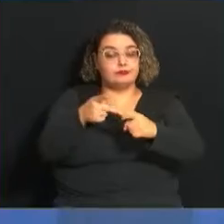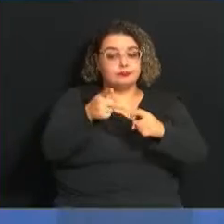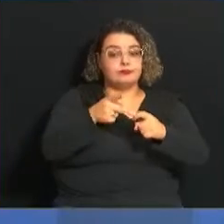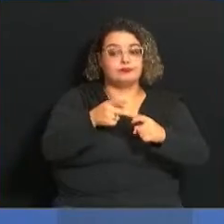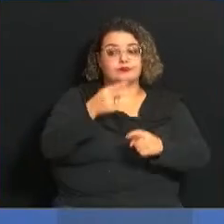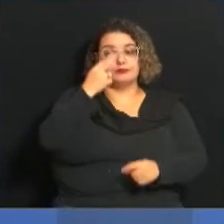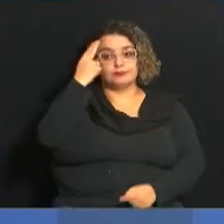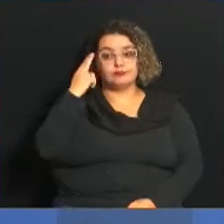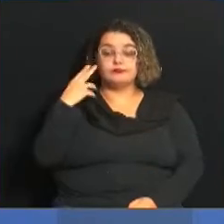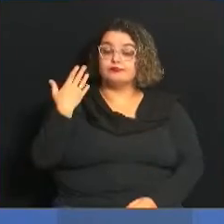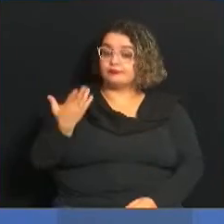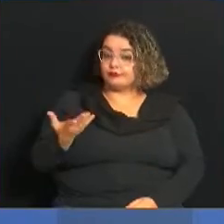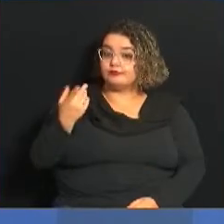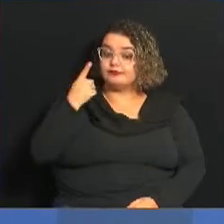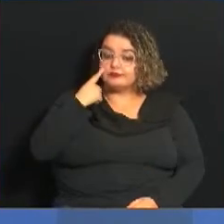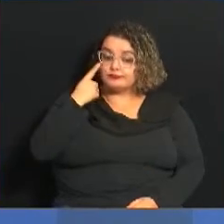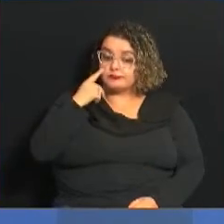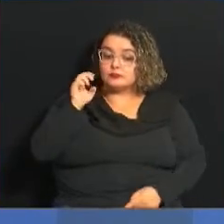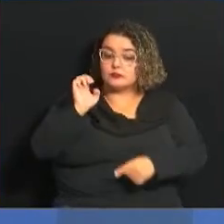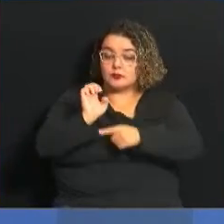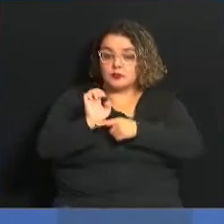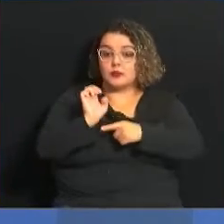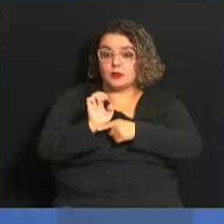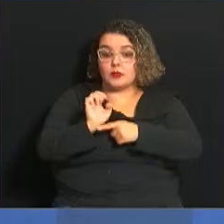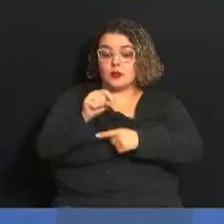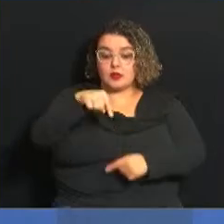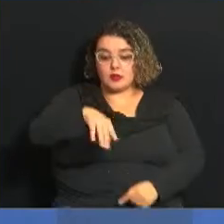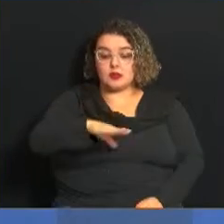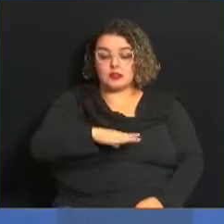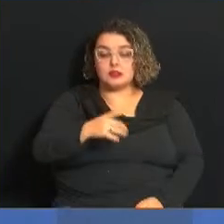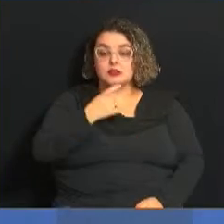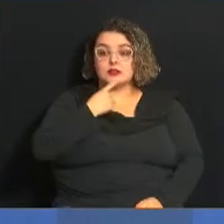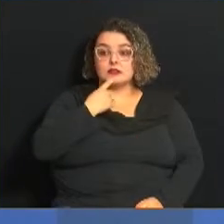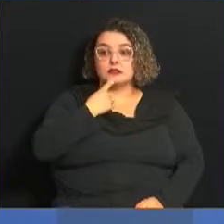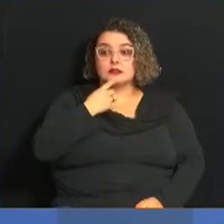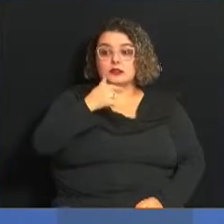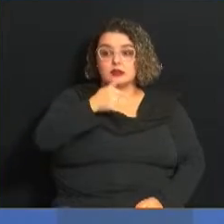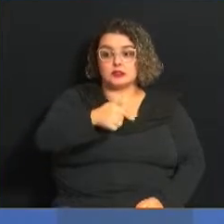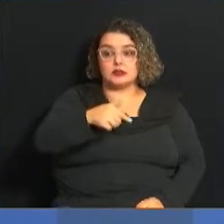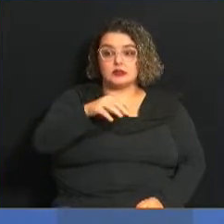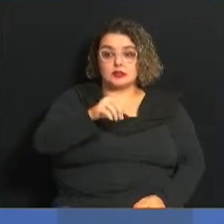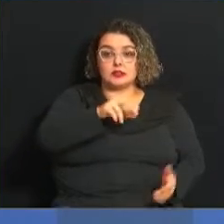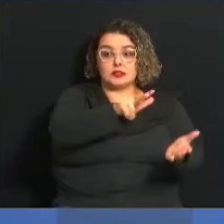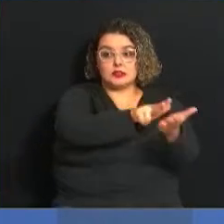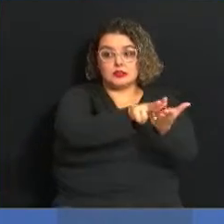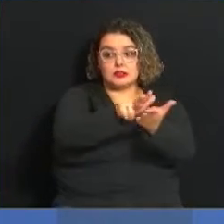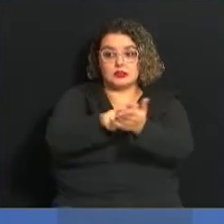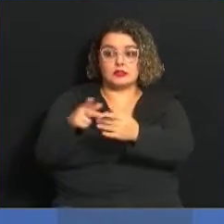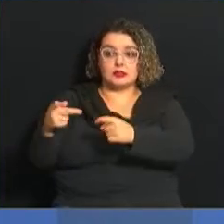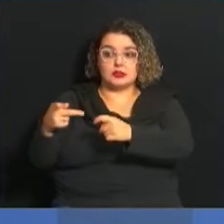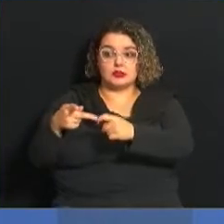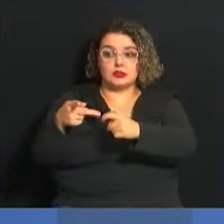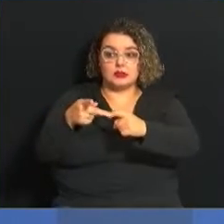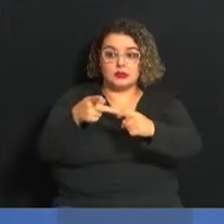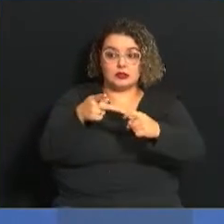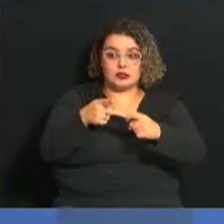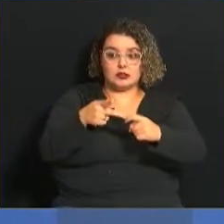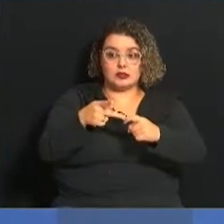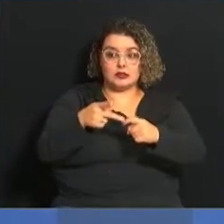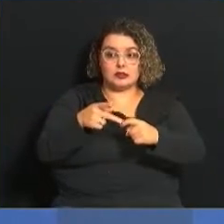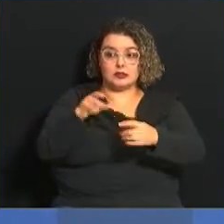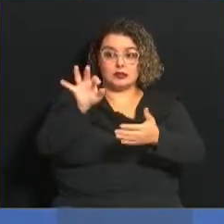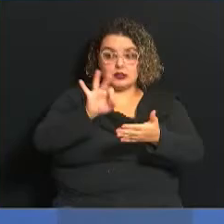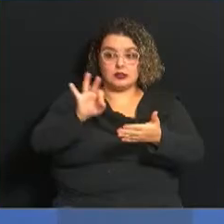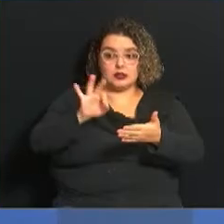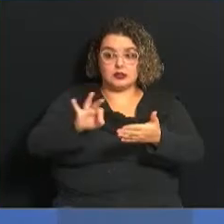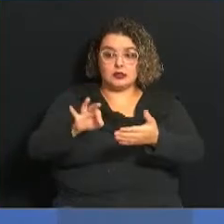só, o Estado deve implantar aqui em Campinas 70 leitos pediátricos, corrigindo, na região